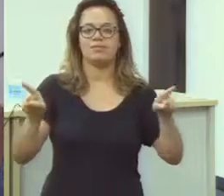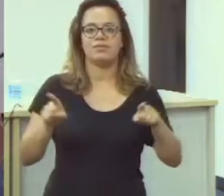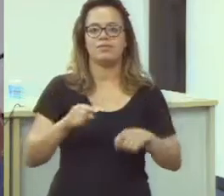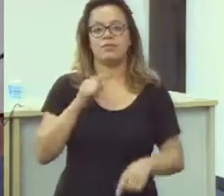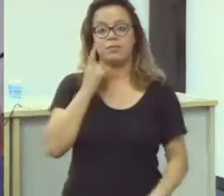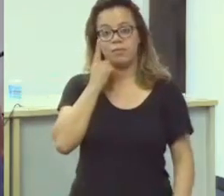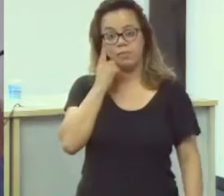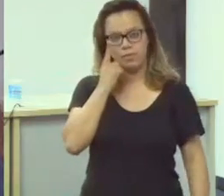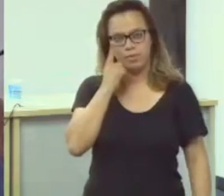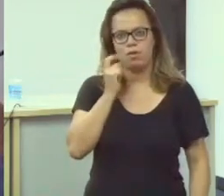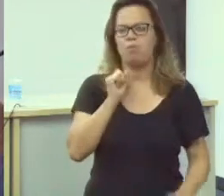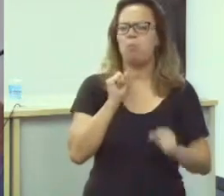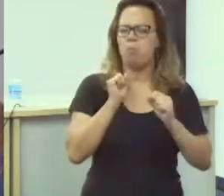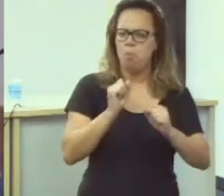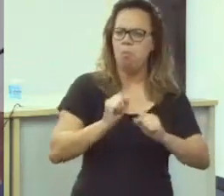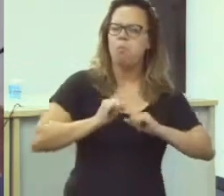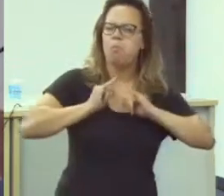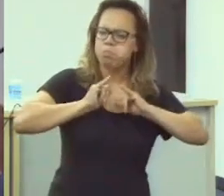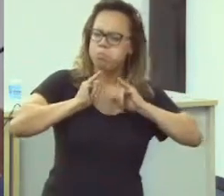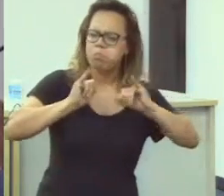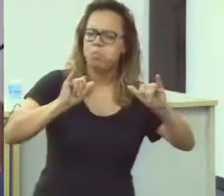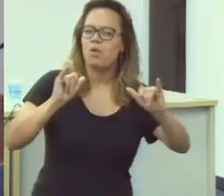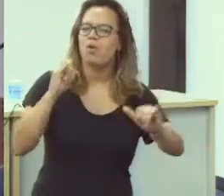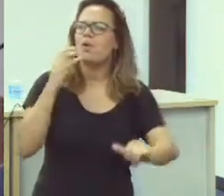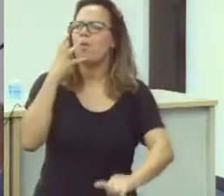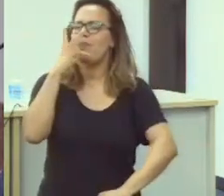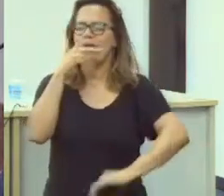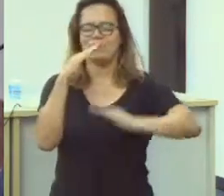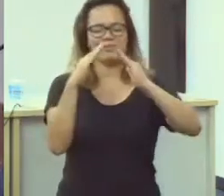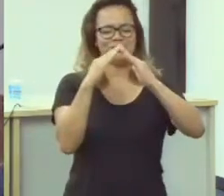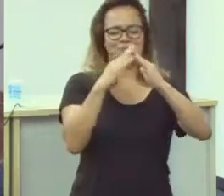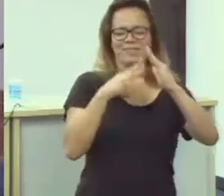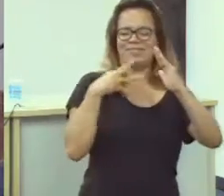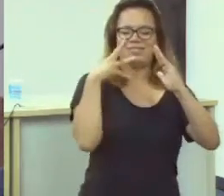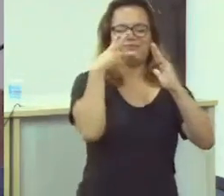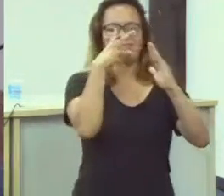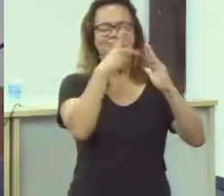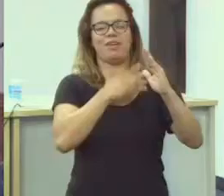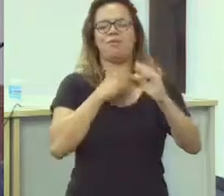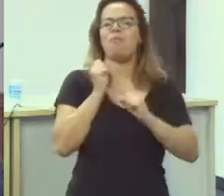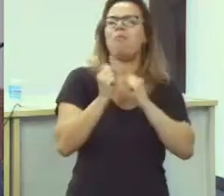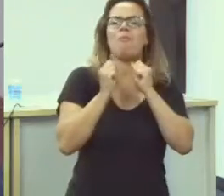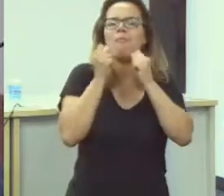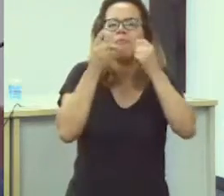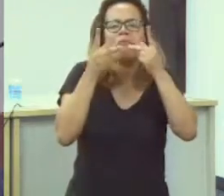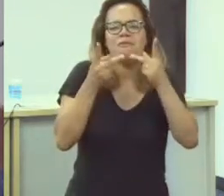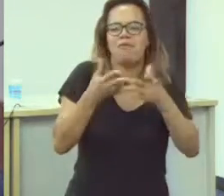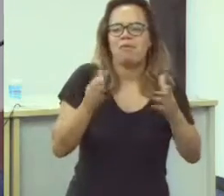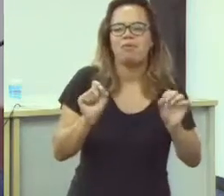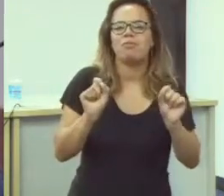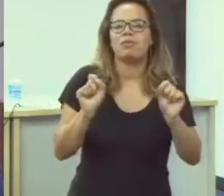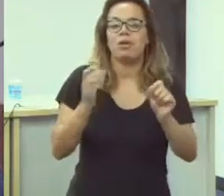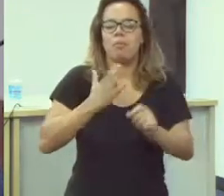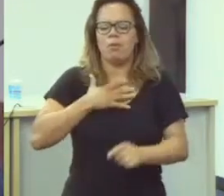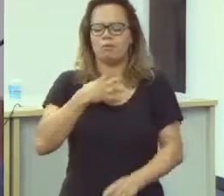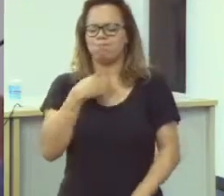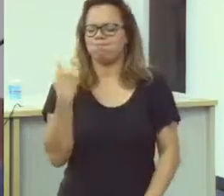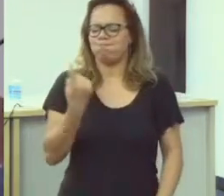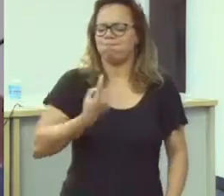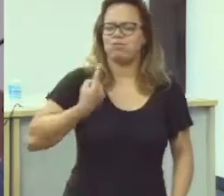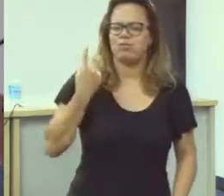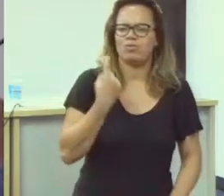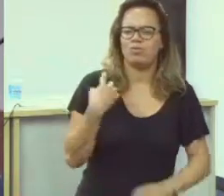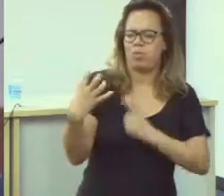Posso até confessar como é doce meu lar, mas posso dizer: o isolamento